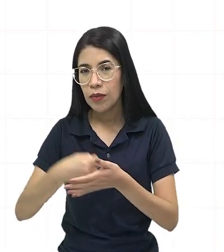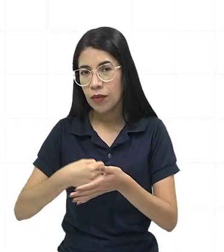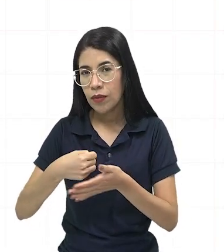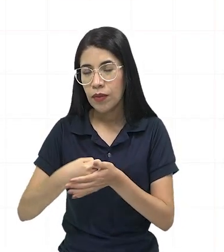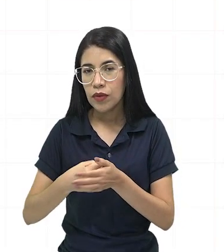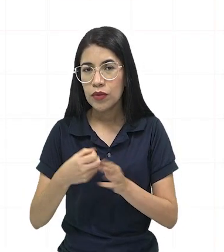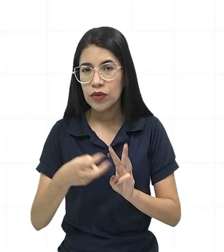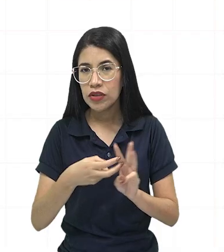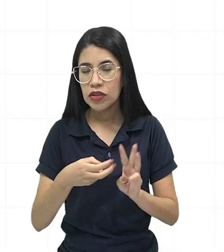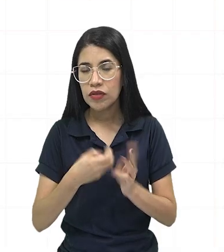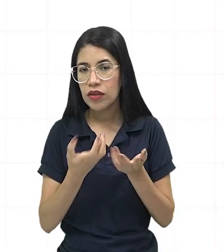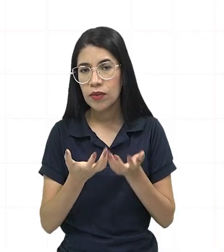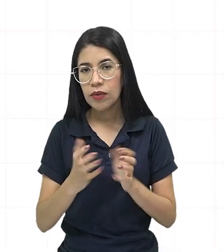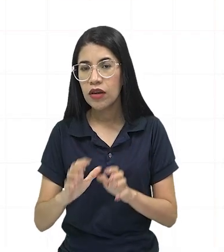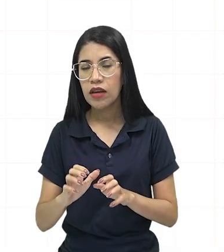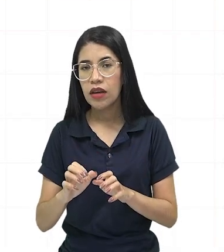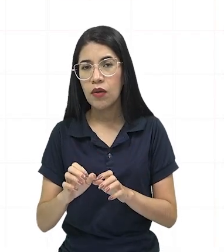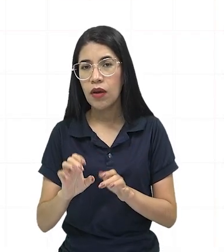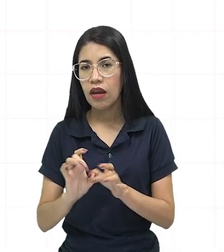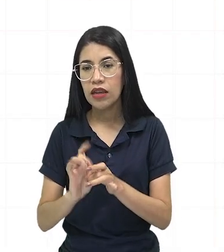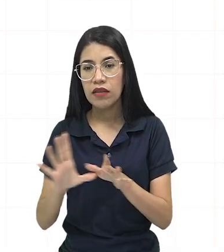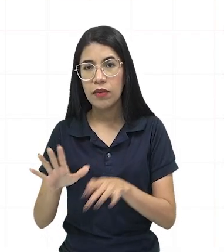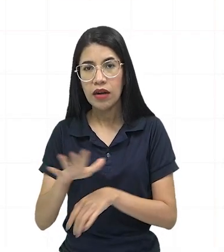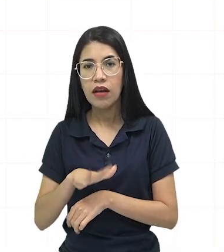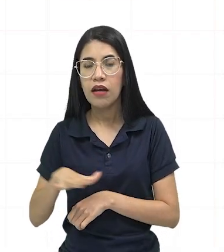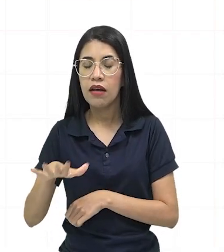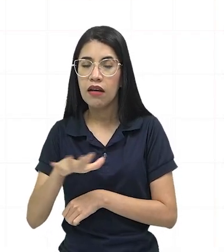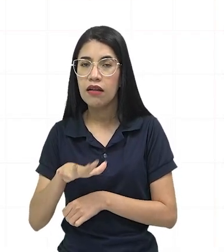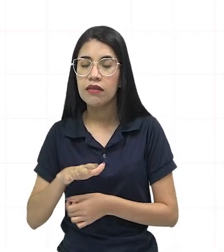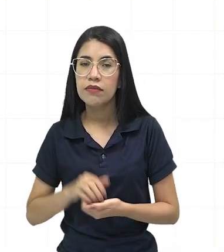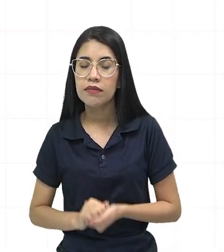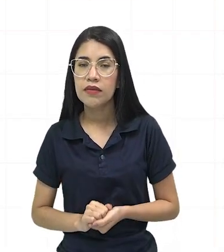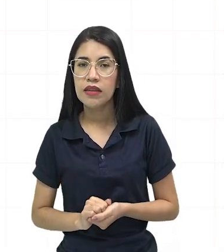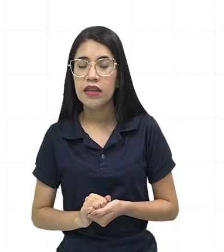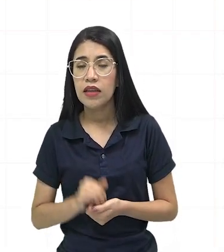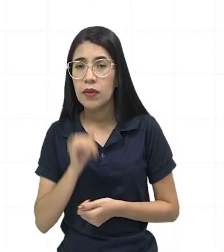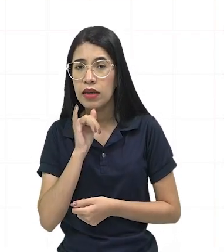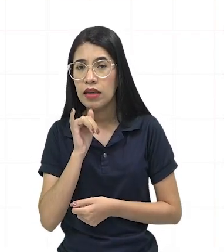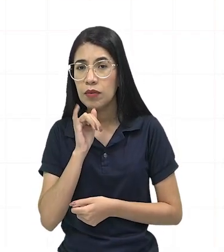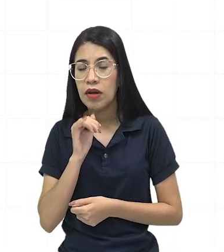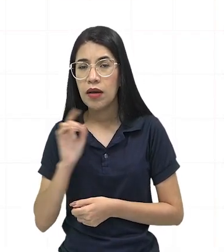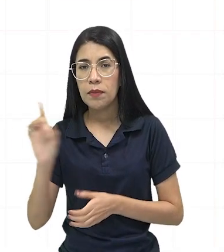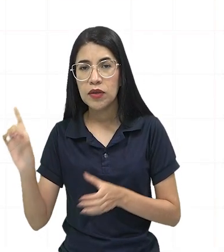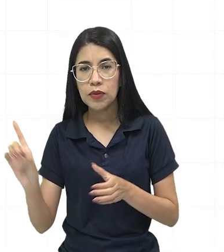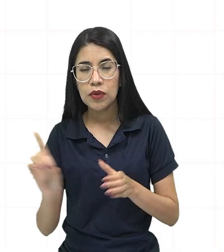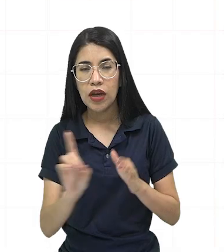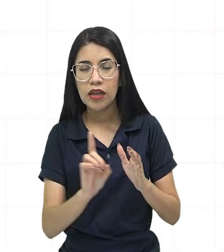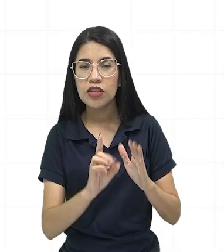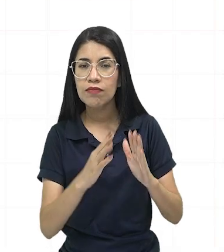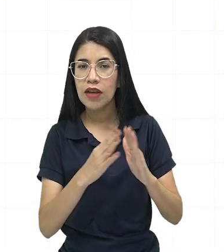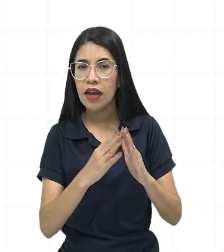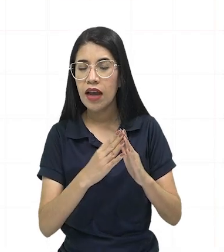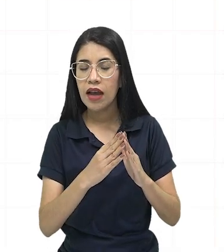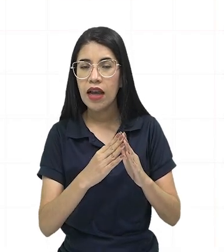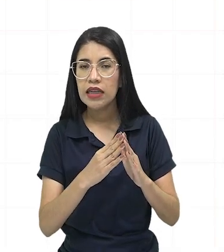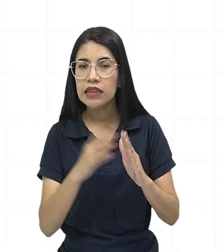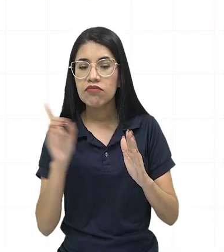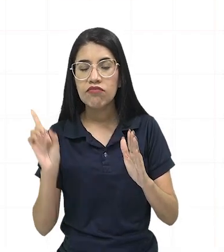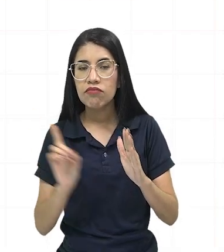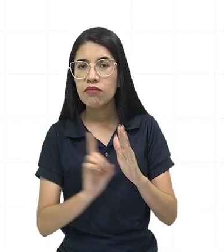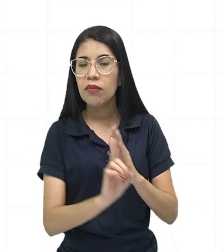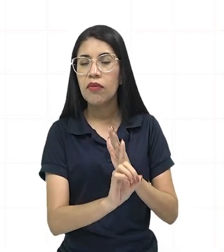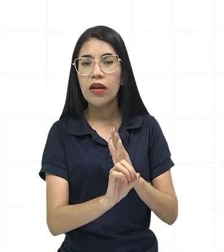que não queriam ceder ali o seu espaço, ceder seu território. Já pensou? Chega um estranho na tua casa, sem bater na porta, sem